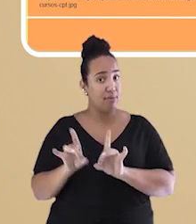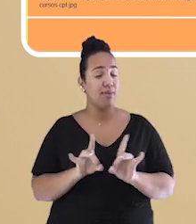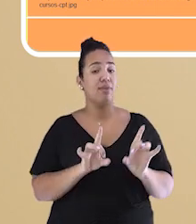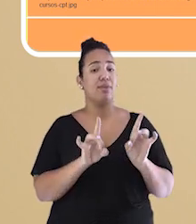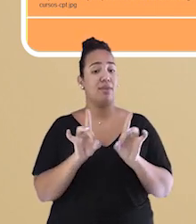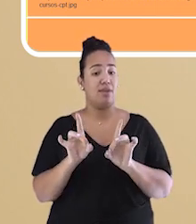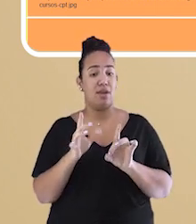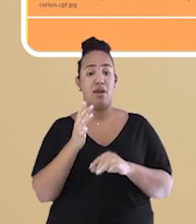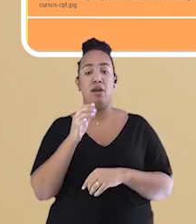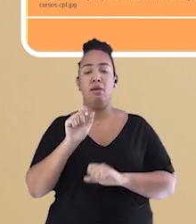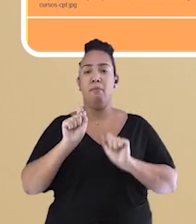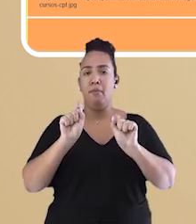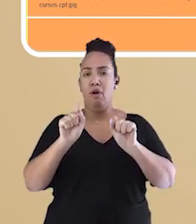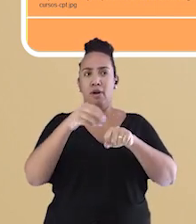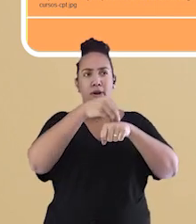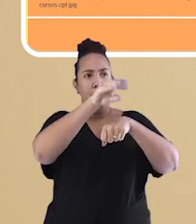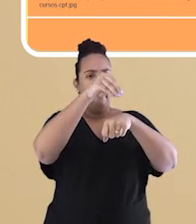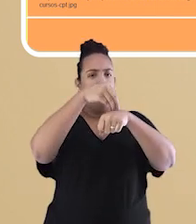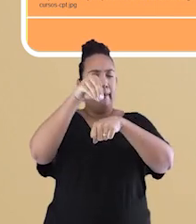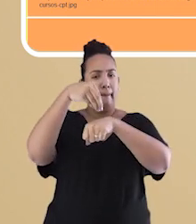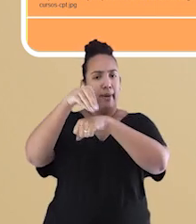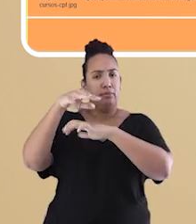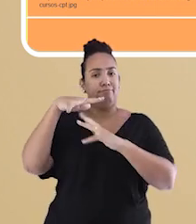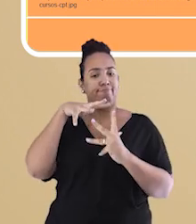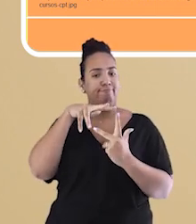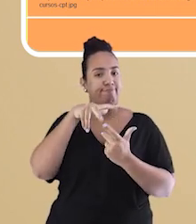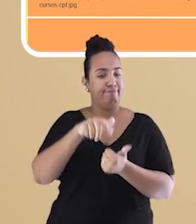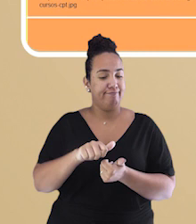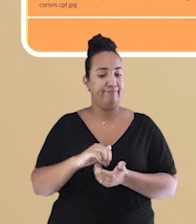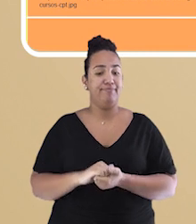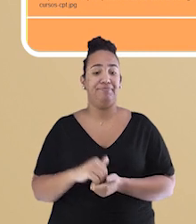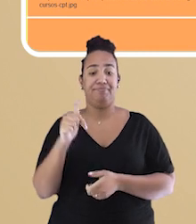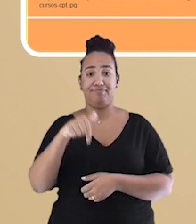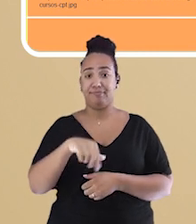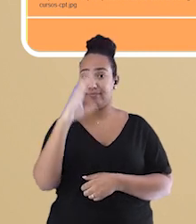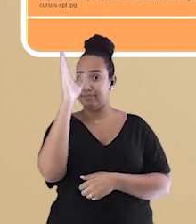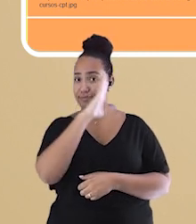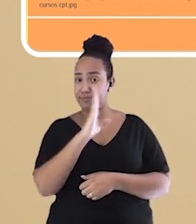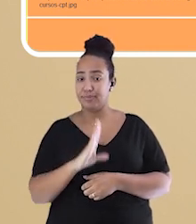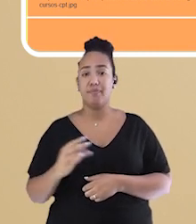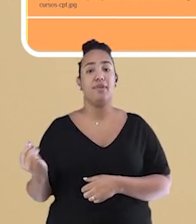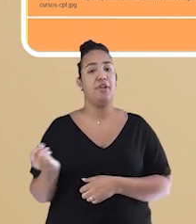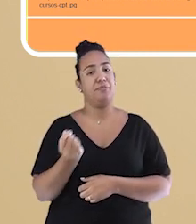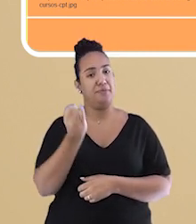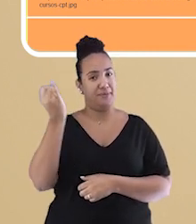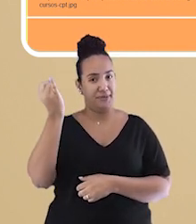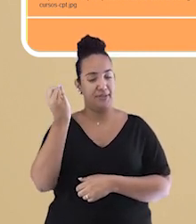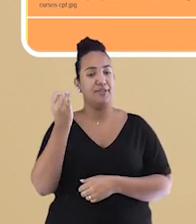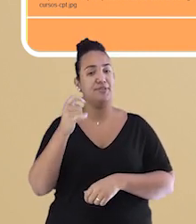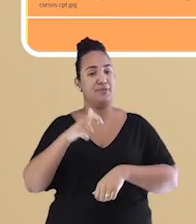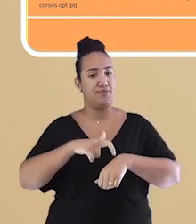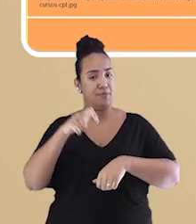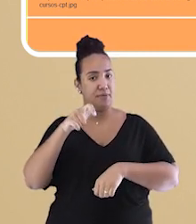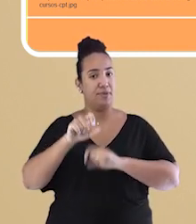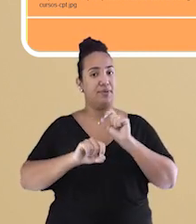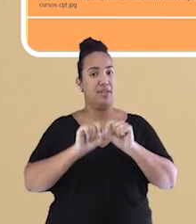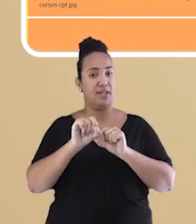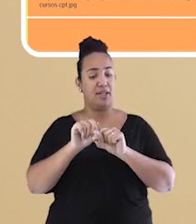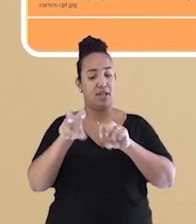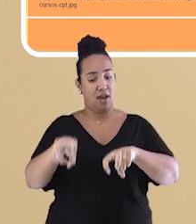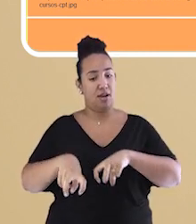para alimentar outras regiões do mundo. O Brasil é muito importante na produção agrícola